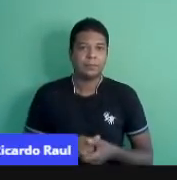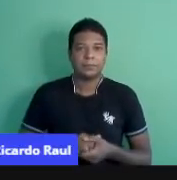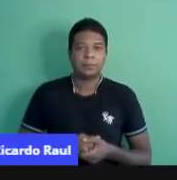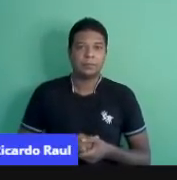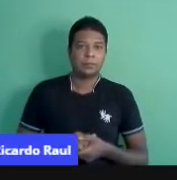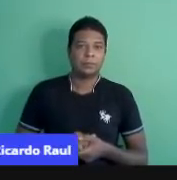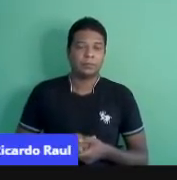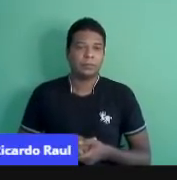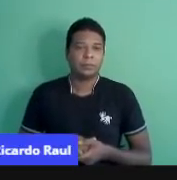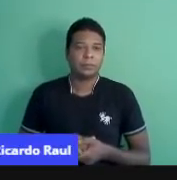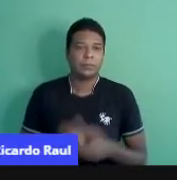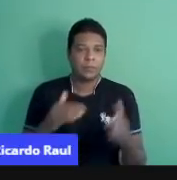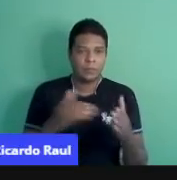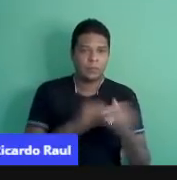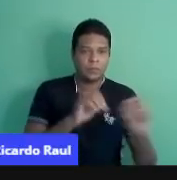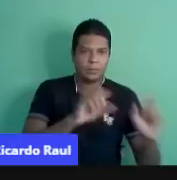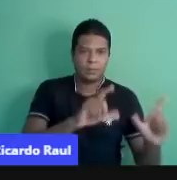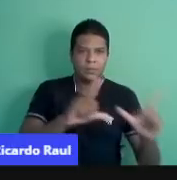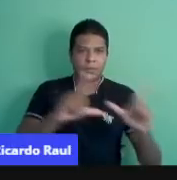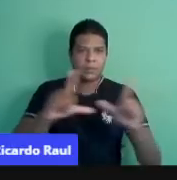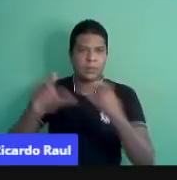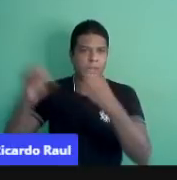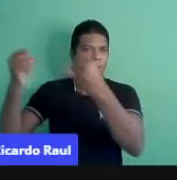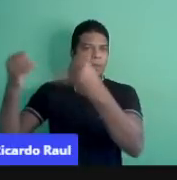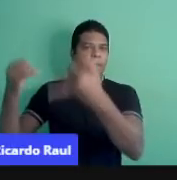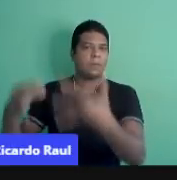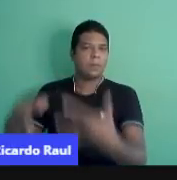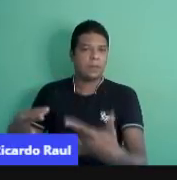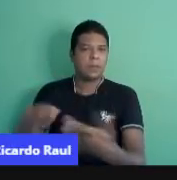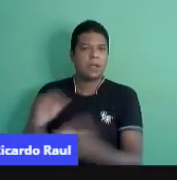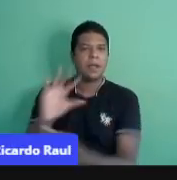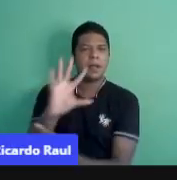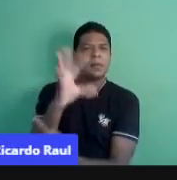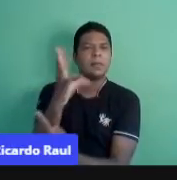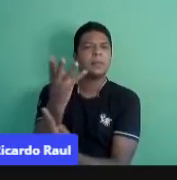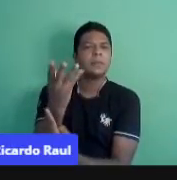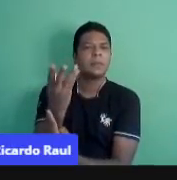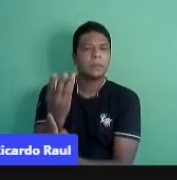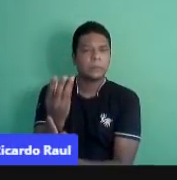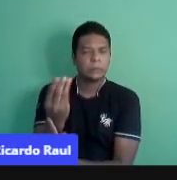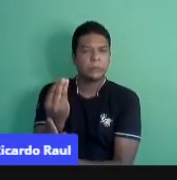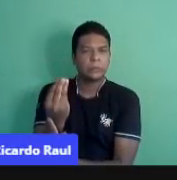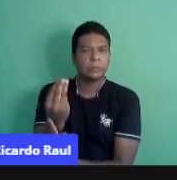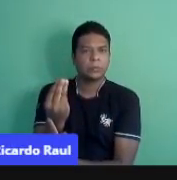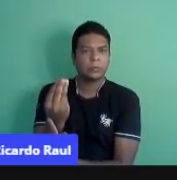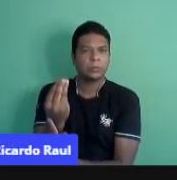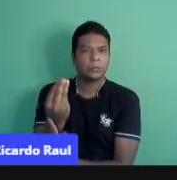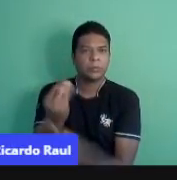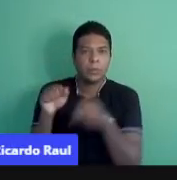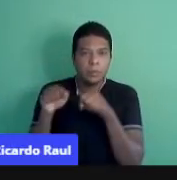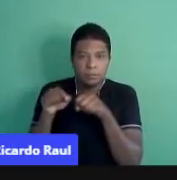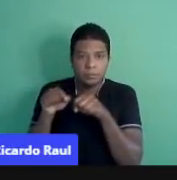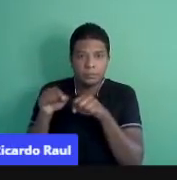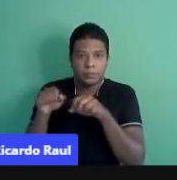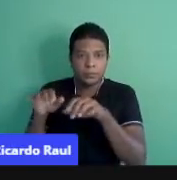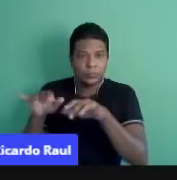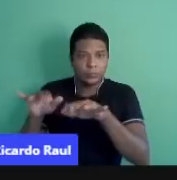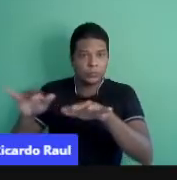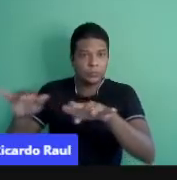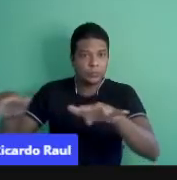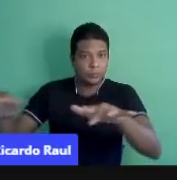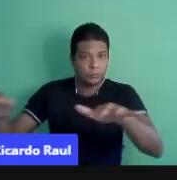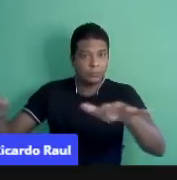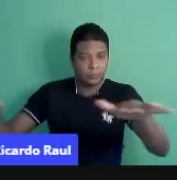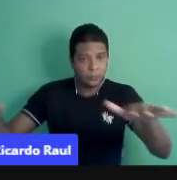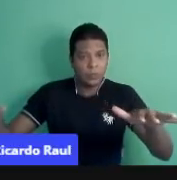nesses últimos slides, que a arte, ela tomou uma proporção e consegue